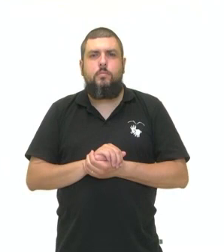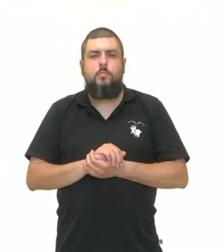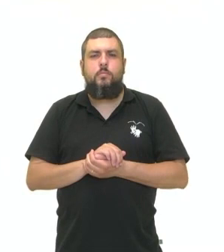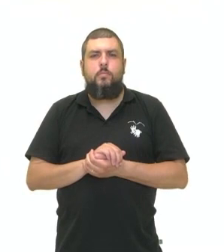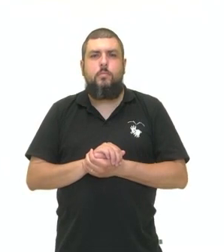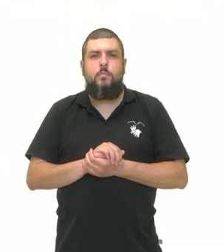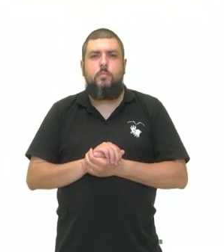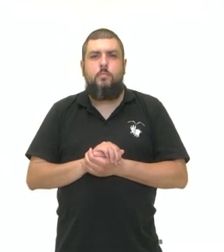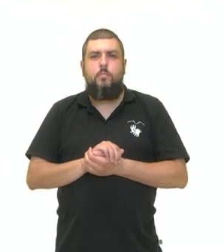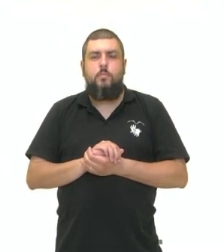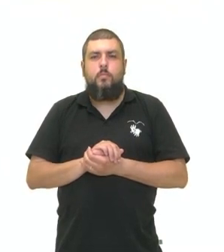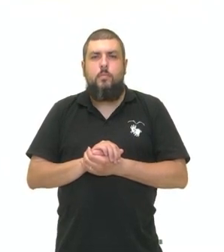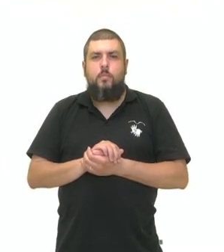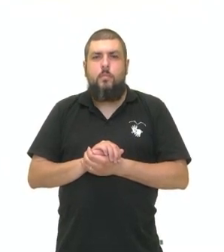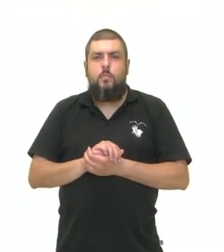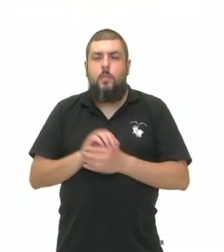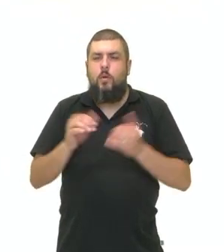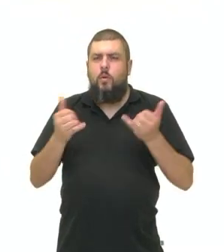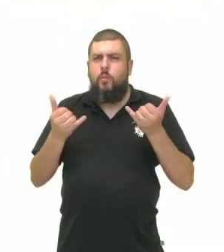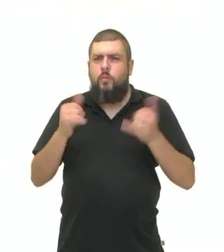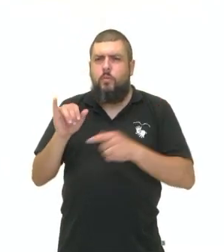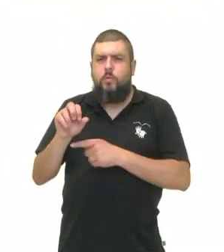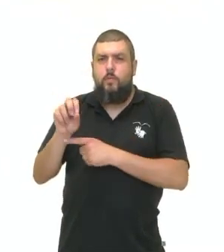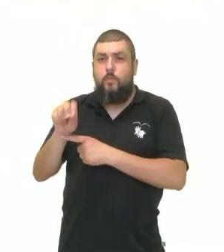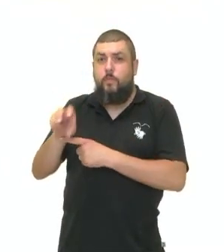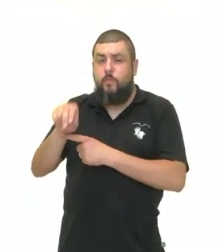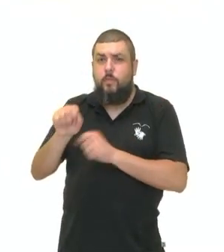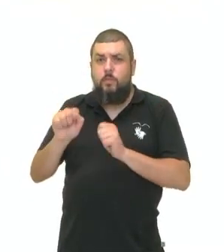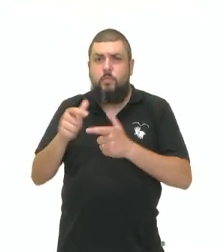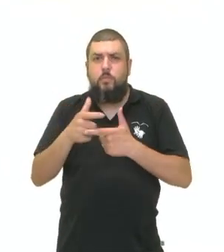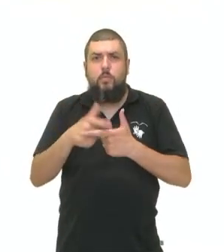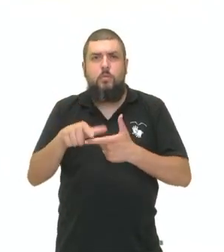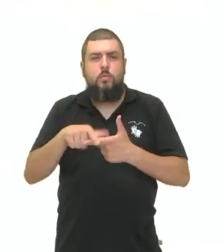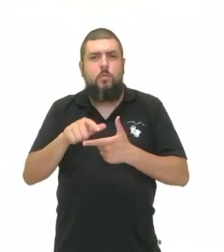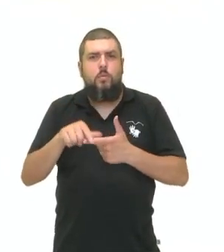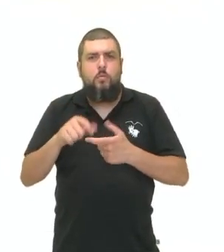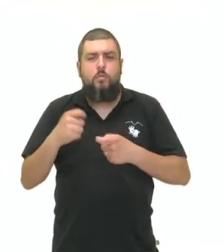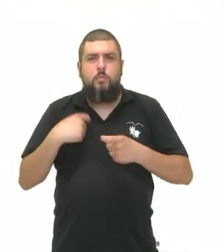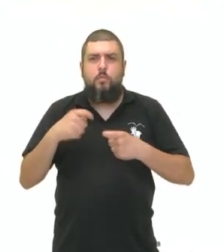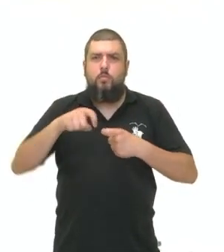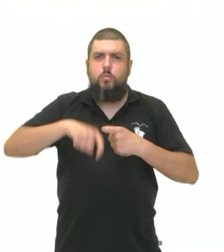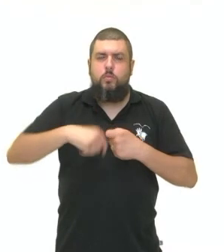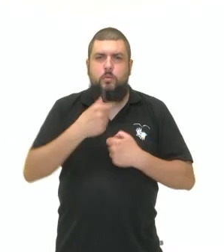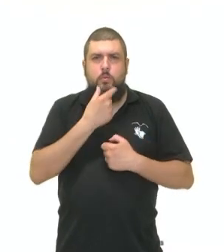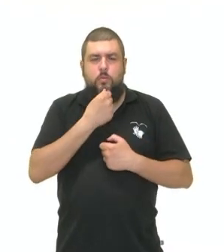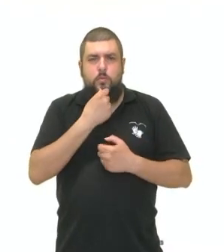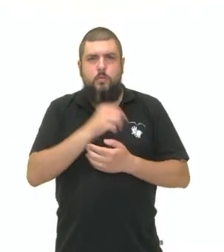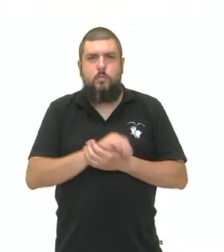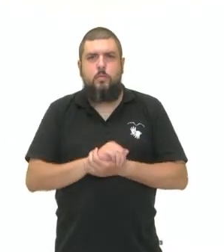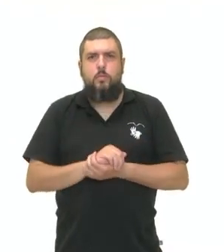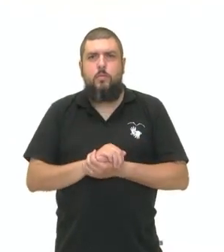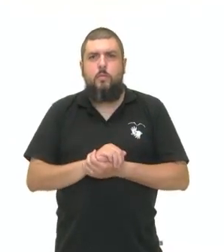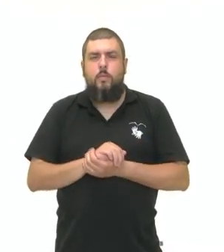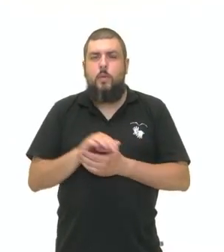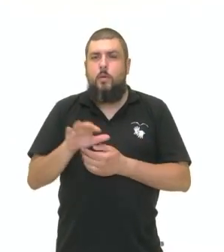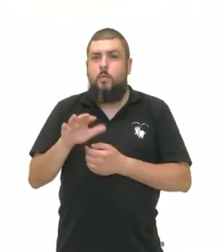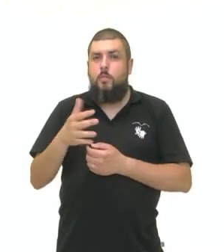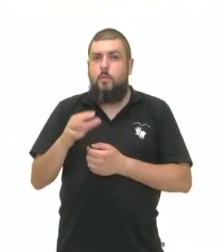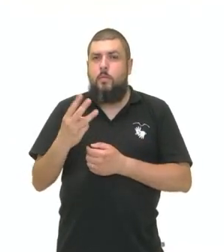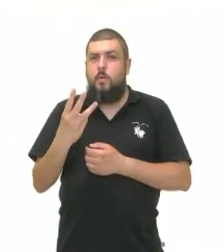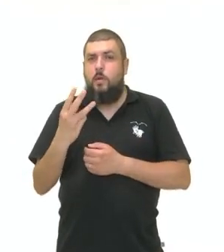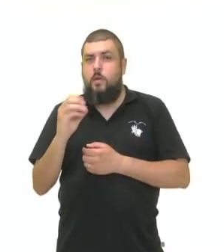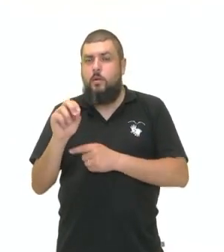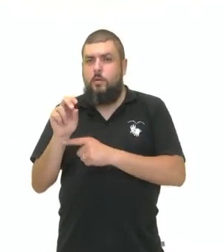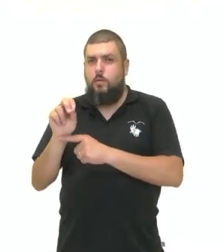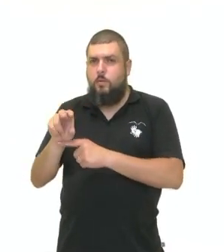sistema reprodutor masculino. De acordo com Jorge Halak, existem cerca de 30 vírus com capacidade de afetar o